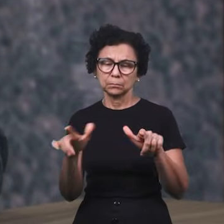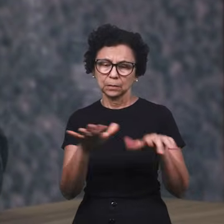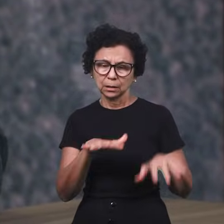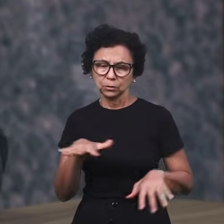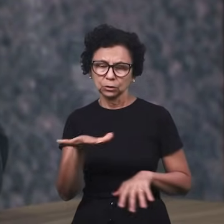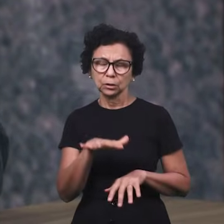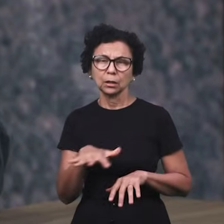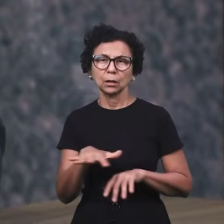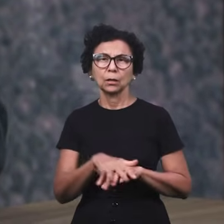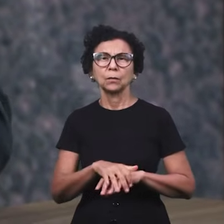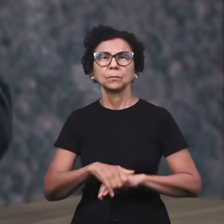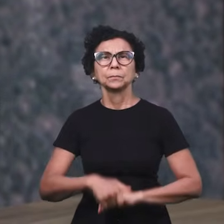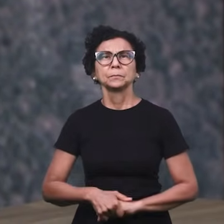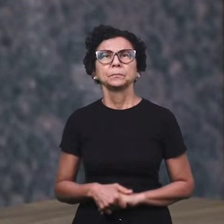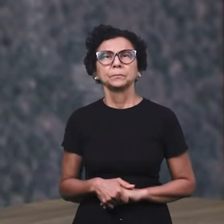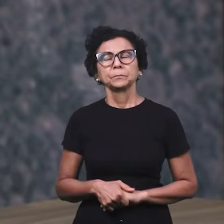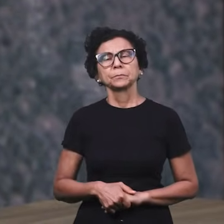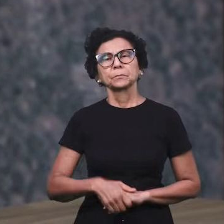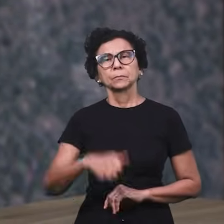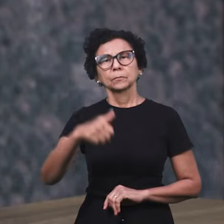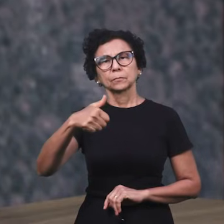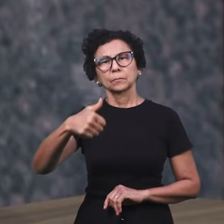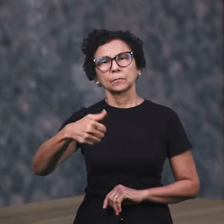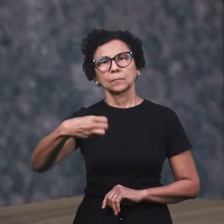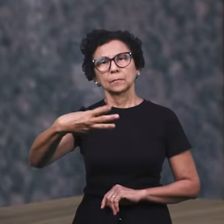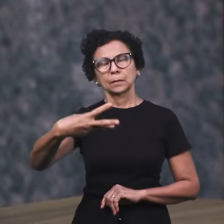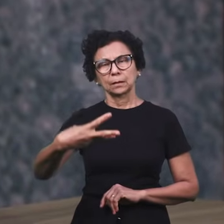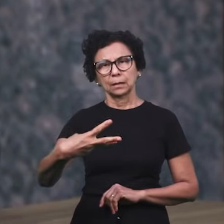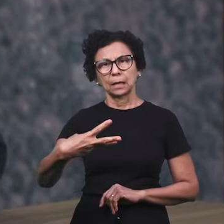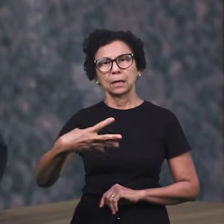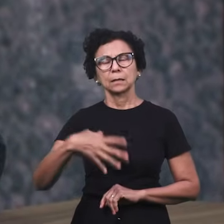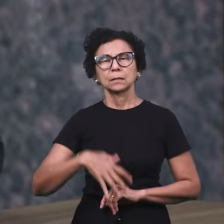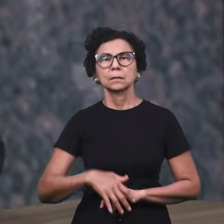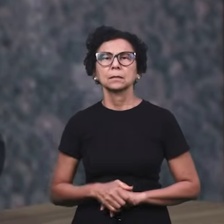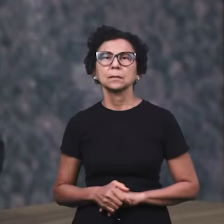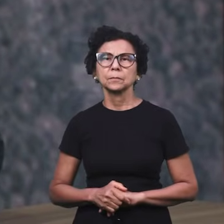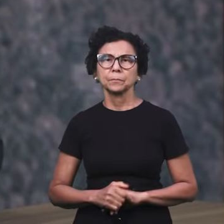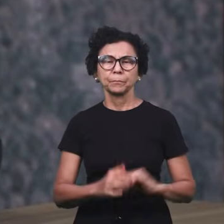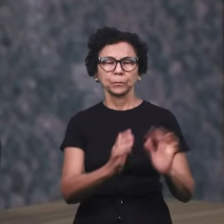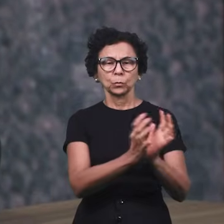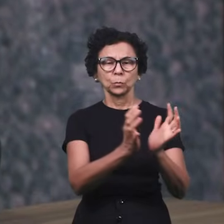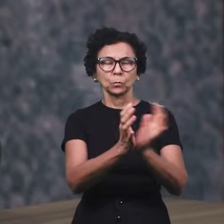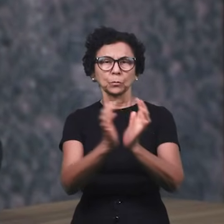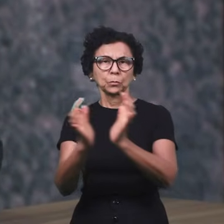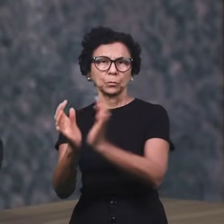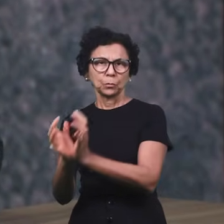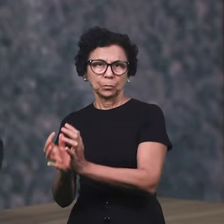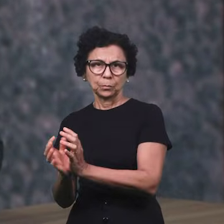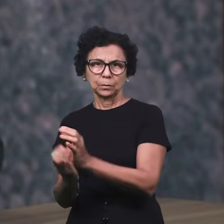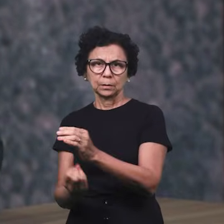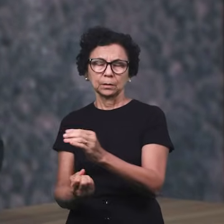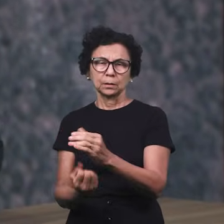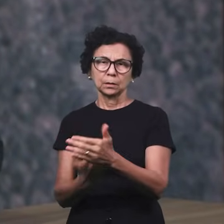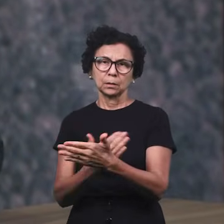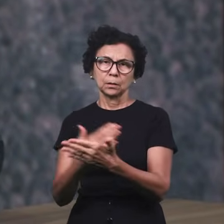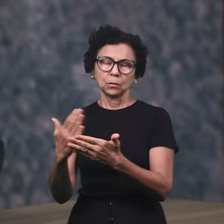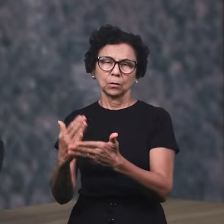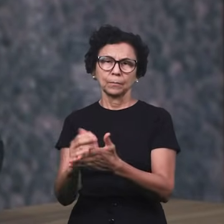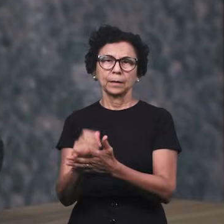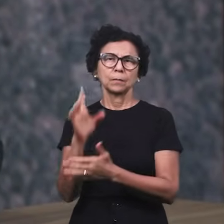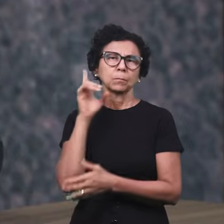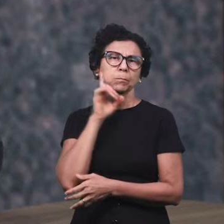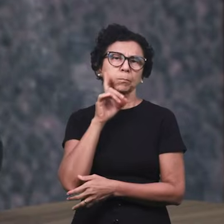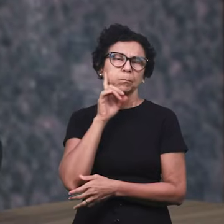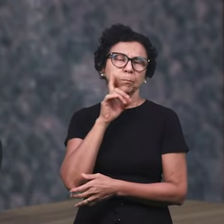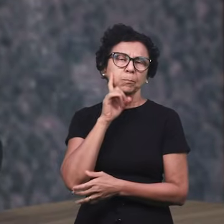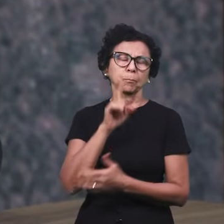ali um total de 13 colônias, e são essas 13 colônias que vão dar origem ao que é hoje os Estados Unidos. E nas colônias mais